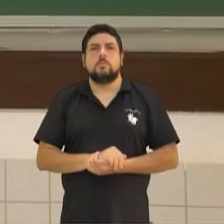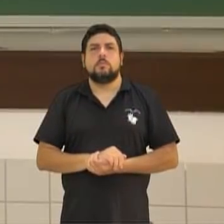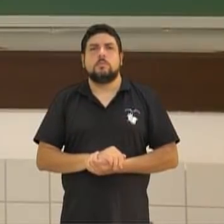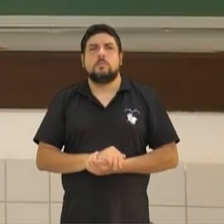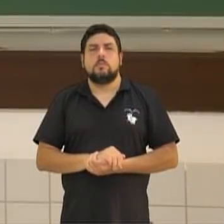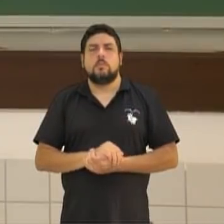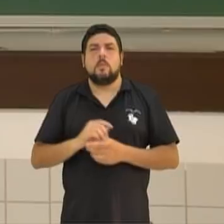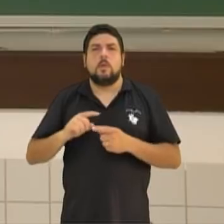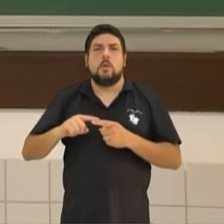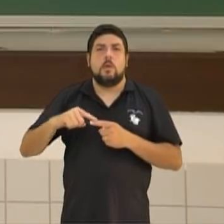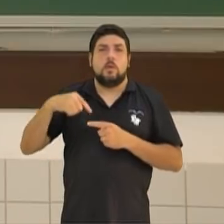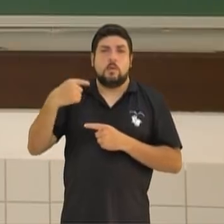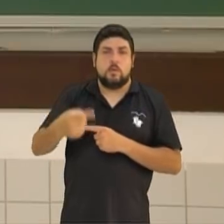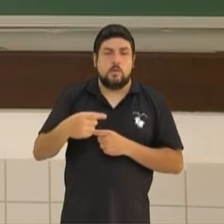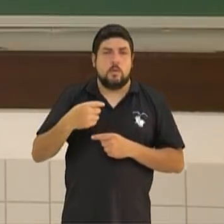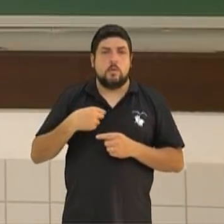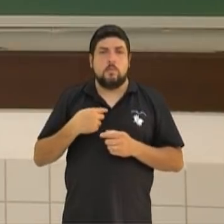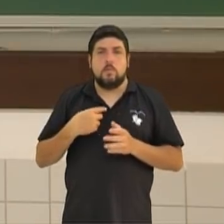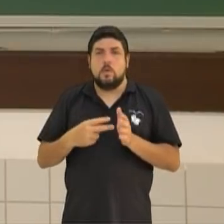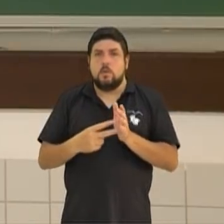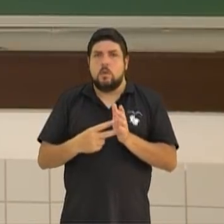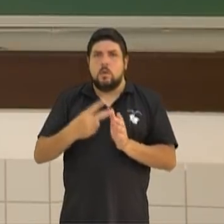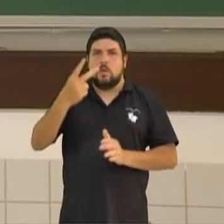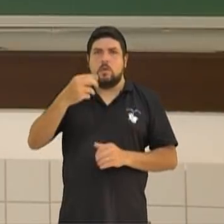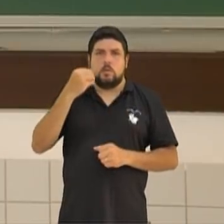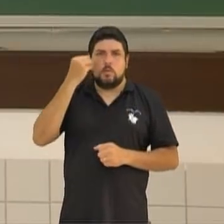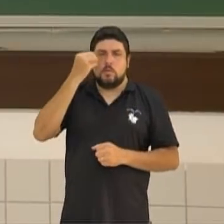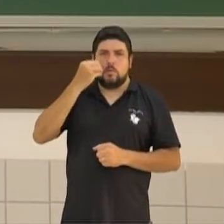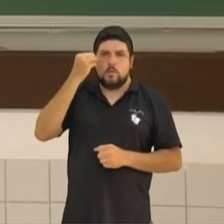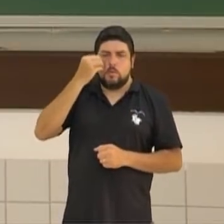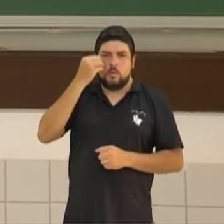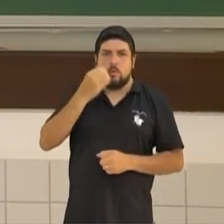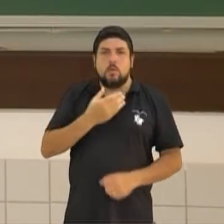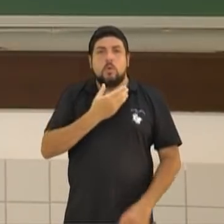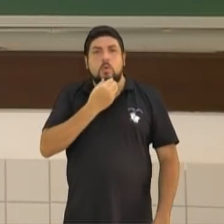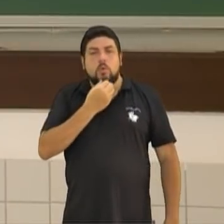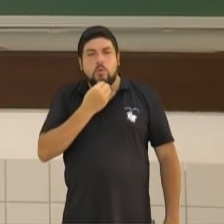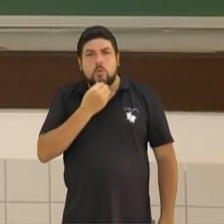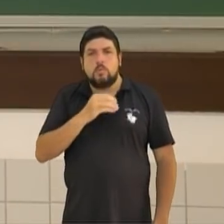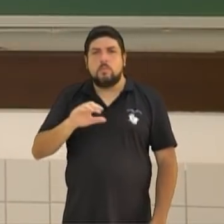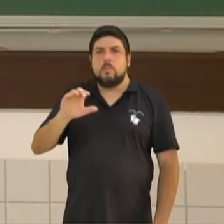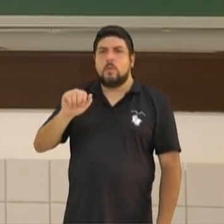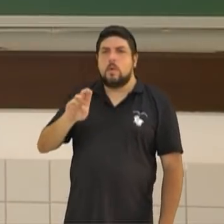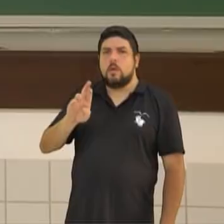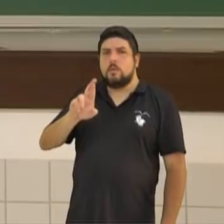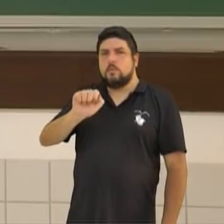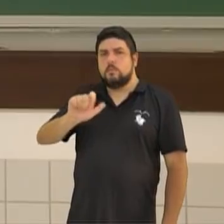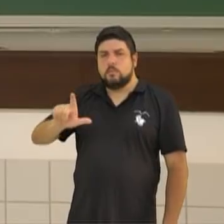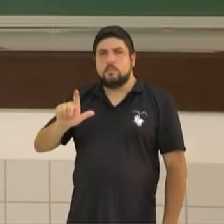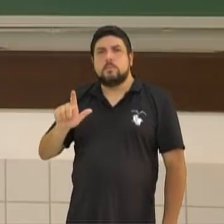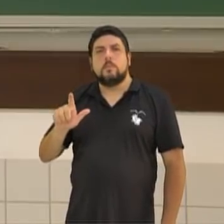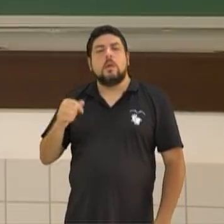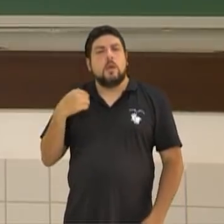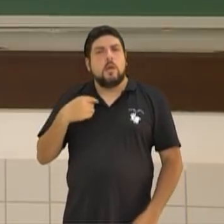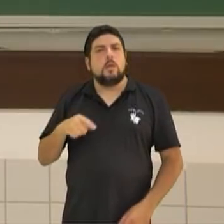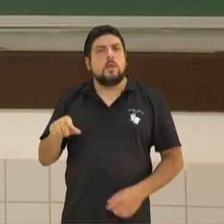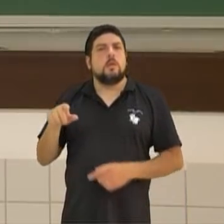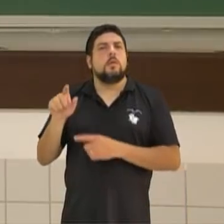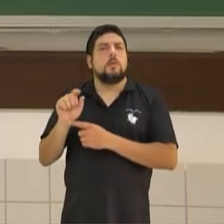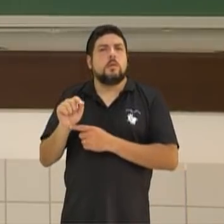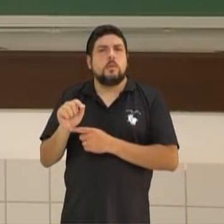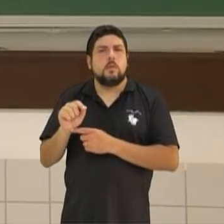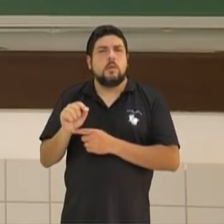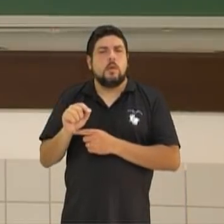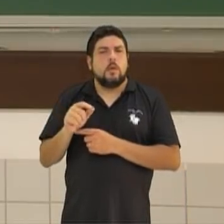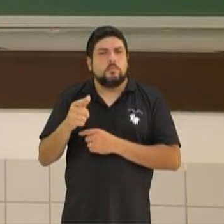uma segunda tentativa disso. Essa tentativa vai ser feita por um cara chamado Pedro Álvares Cabral. E o Pedro Álvares Cabral, ele segue mais